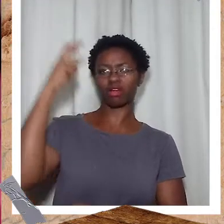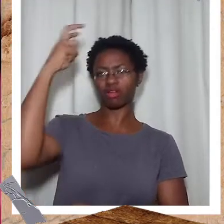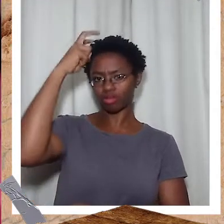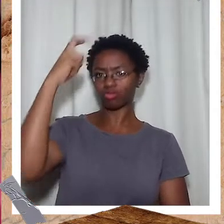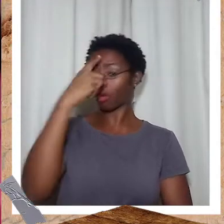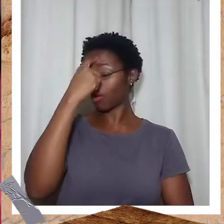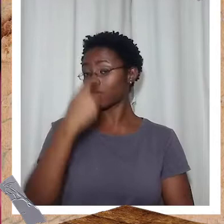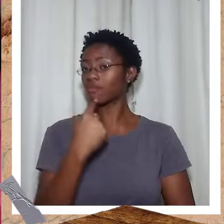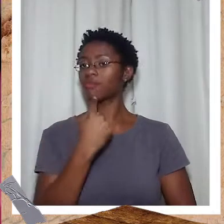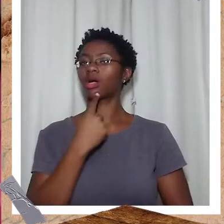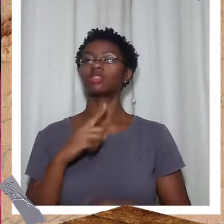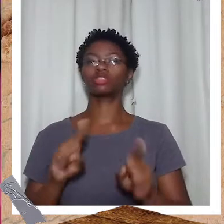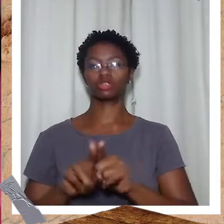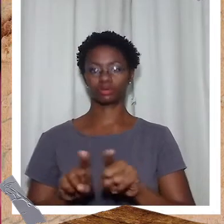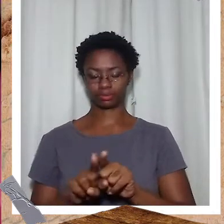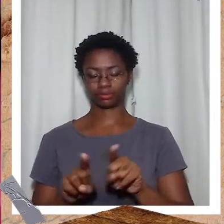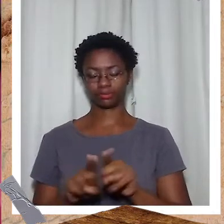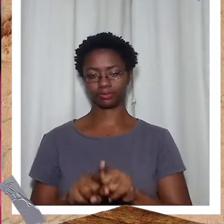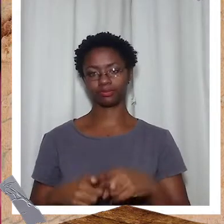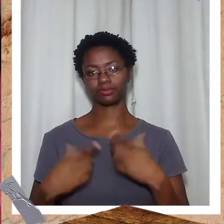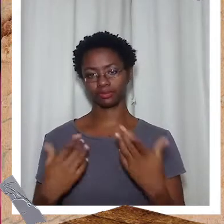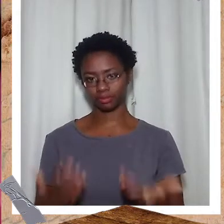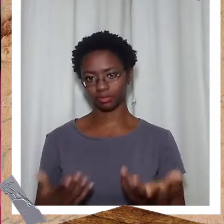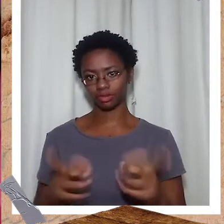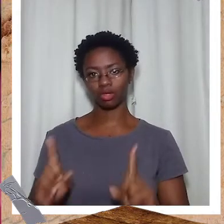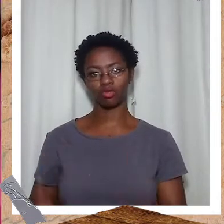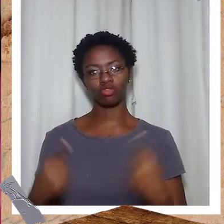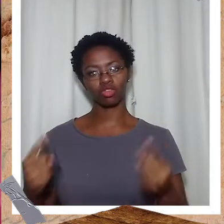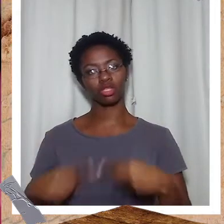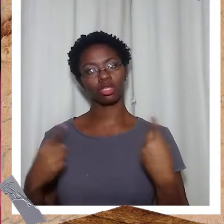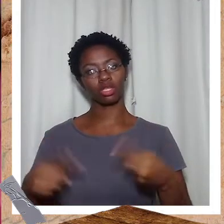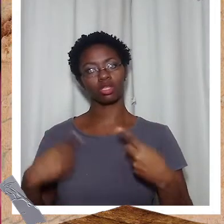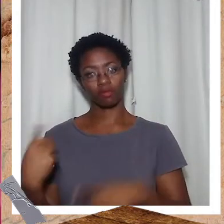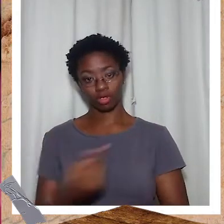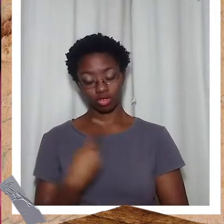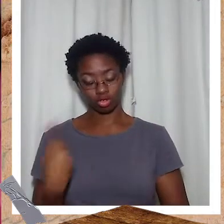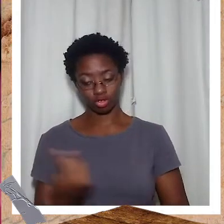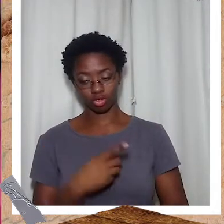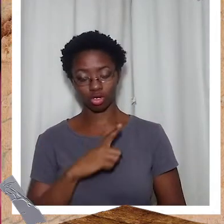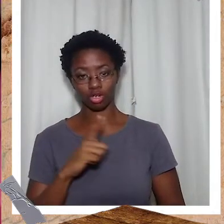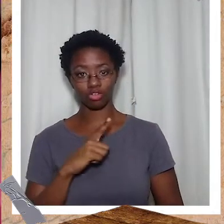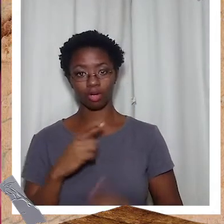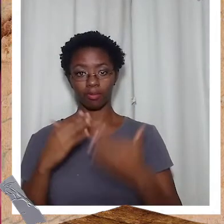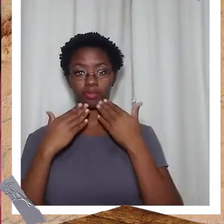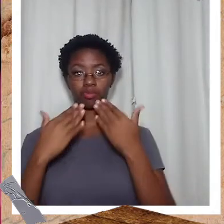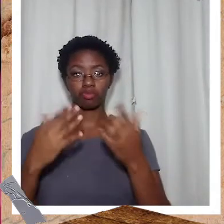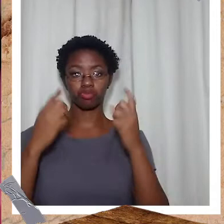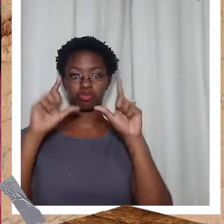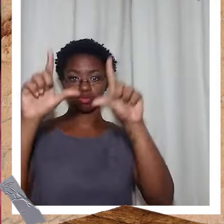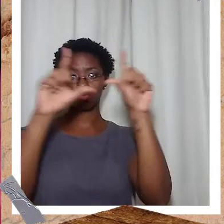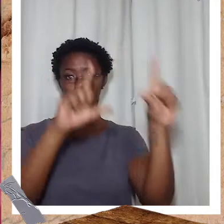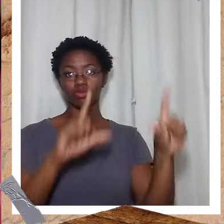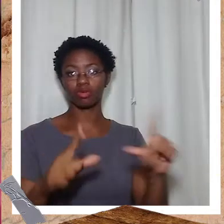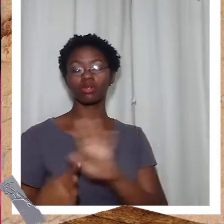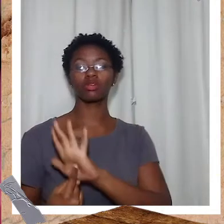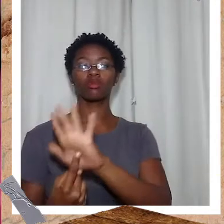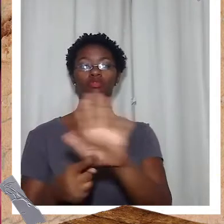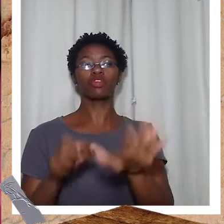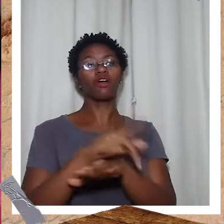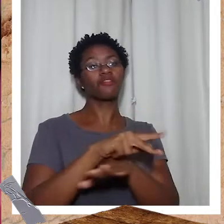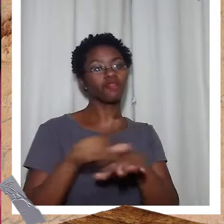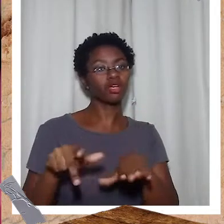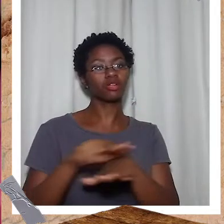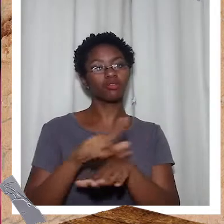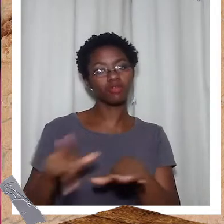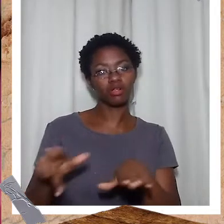enquanto imagem. Então, dos desafios que nós temos nessa exposição mostrar a multiplicidade,